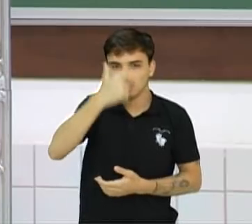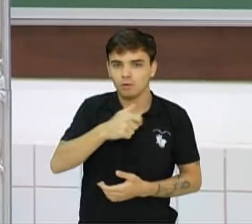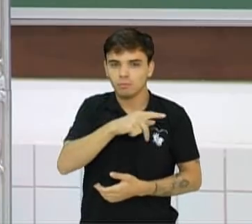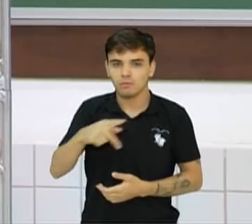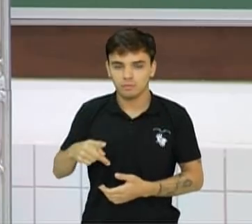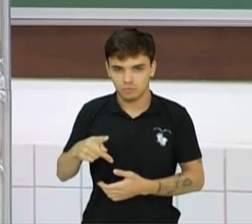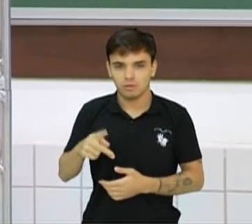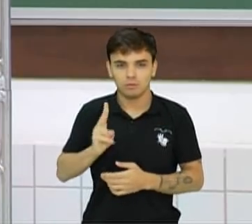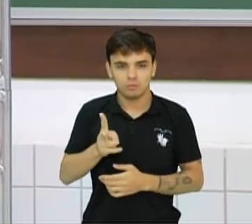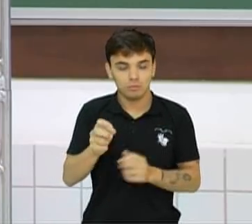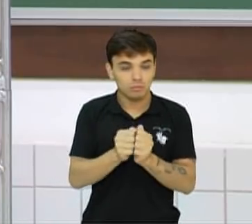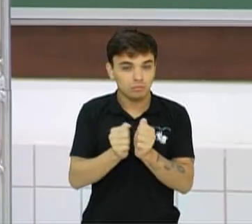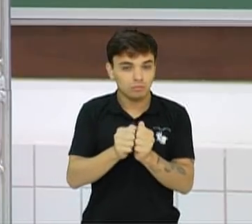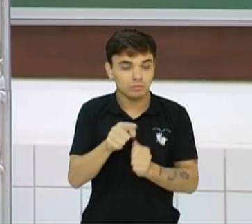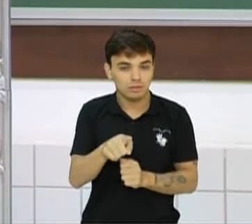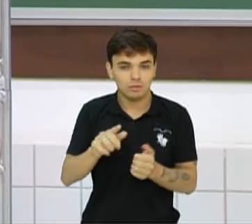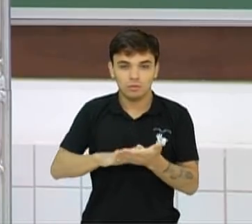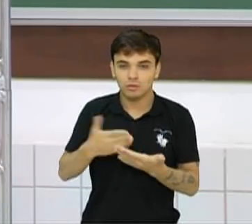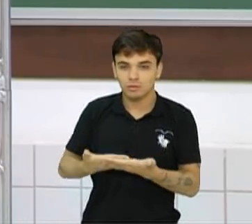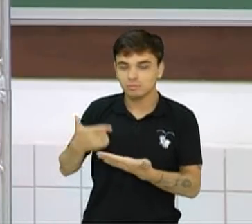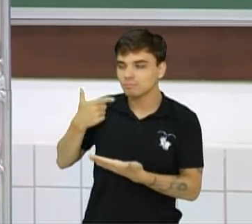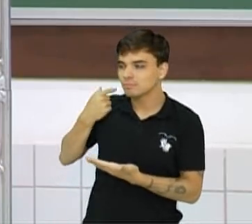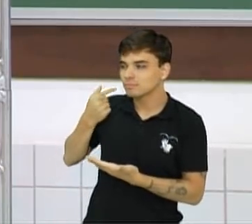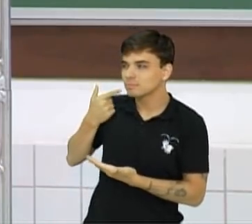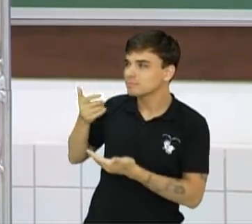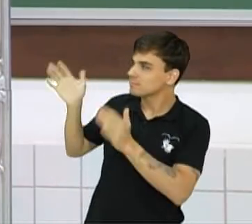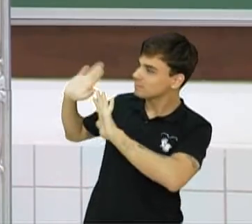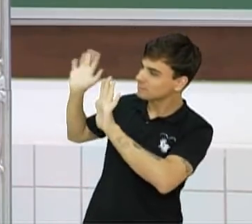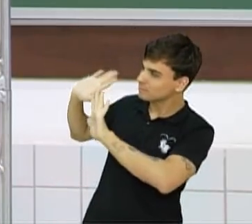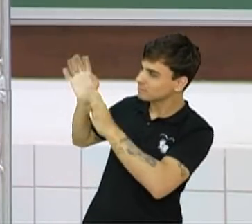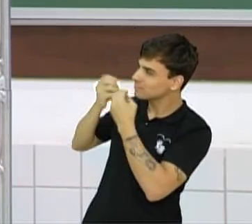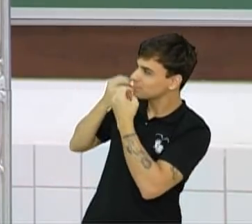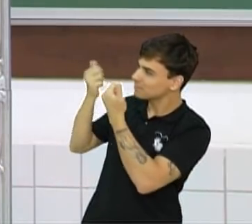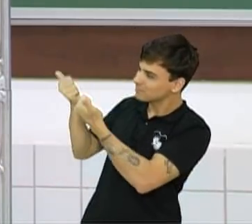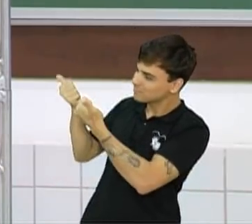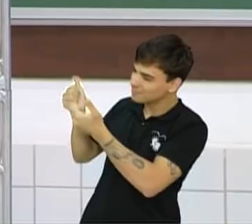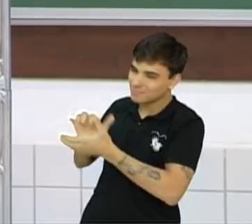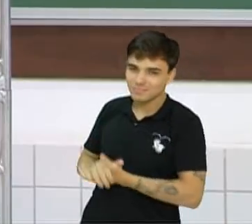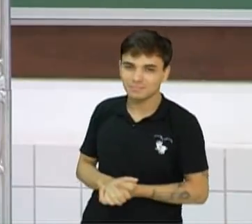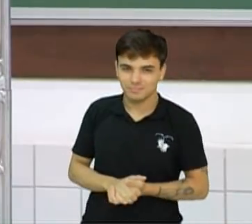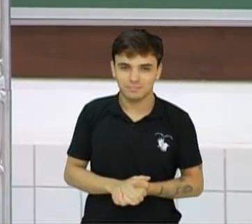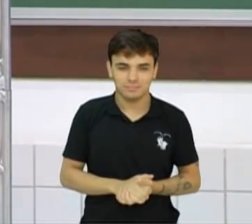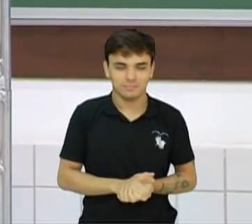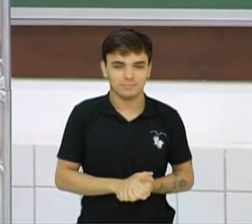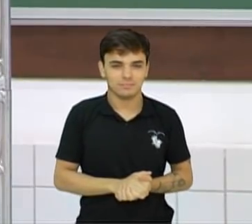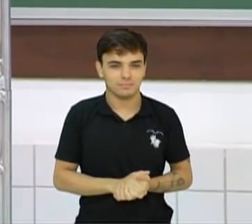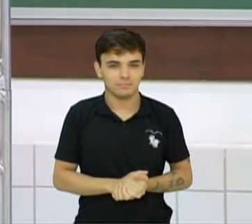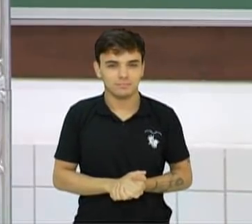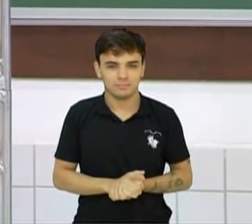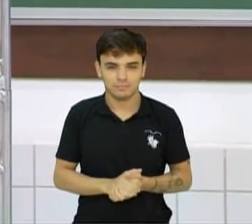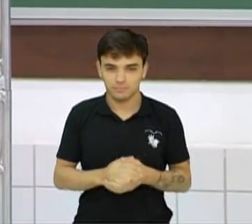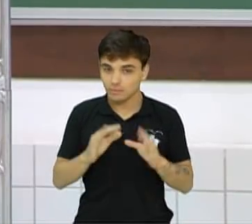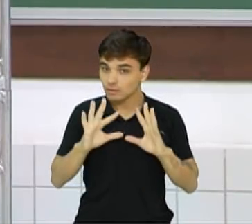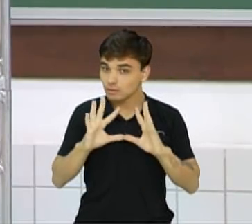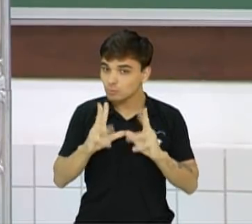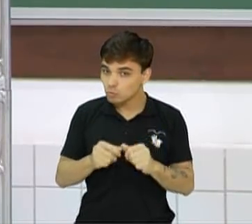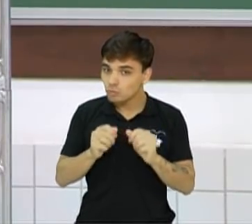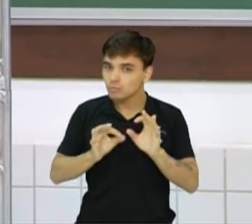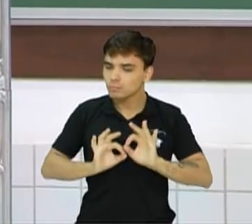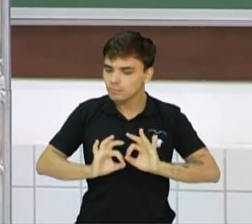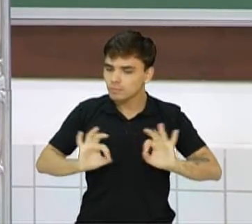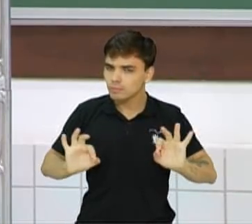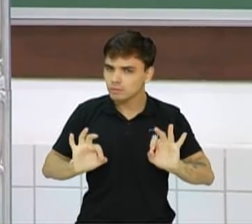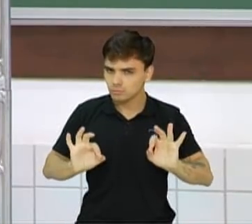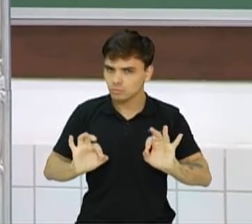Pati, continuo com vocês e hoje o nosso intérprete Cadu. Hi, Cadu, how are you? Vamos lá? Tudo preparadinho? O que você